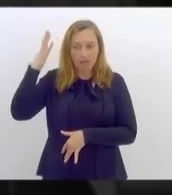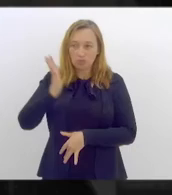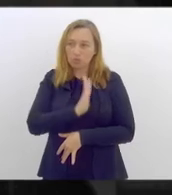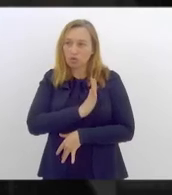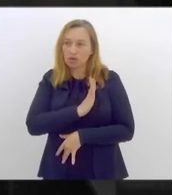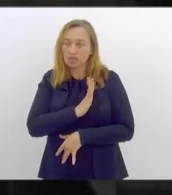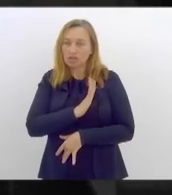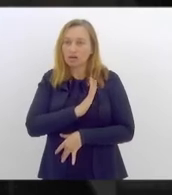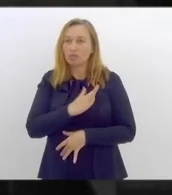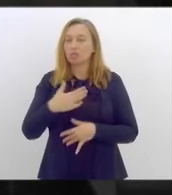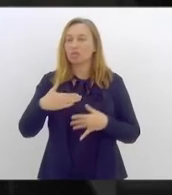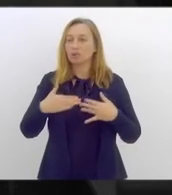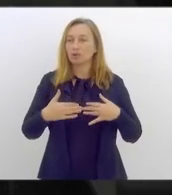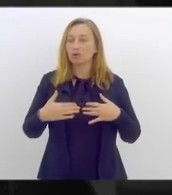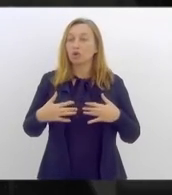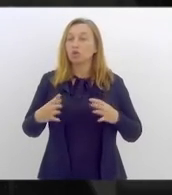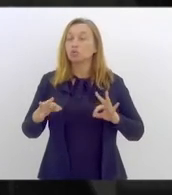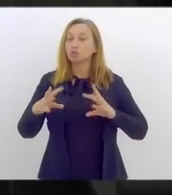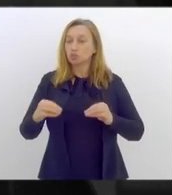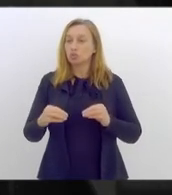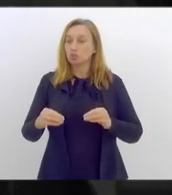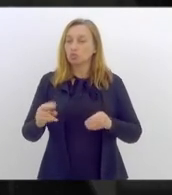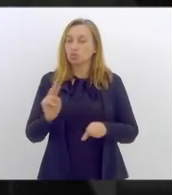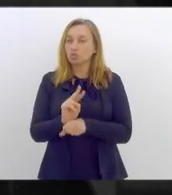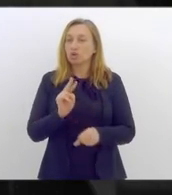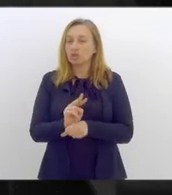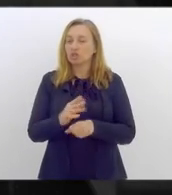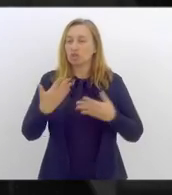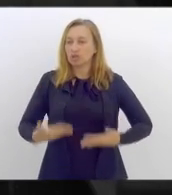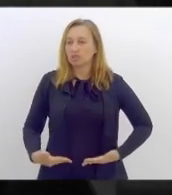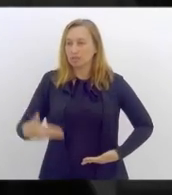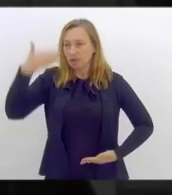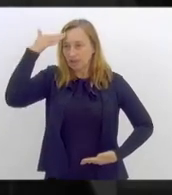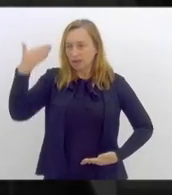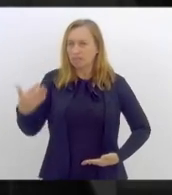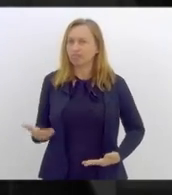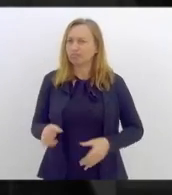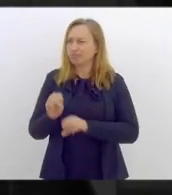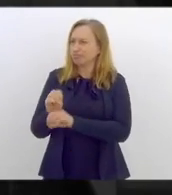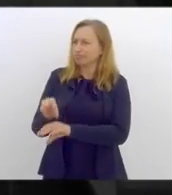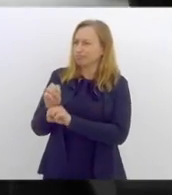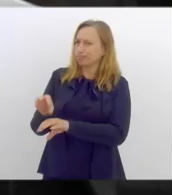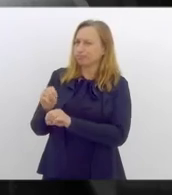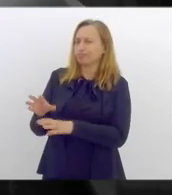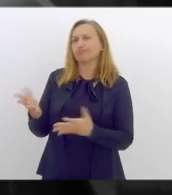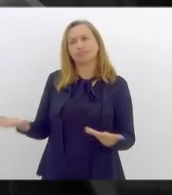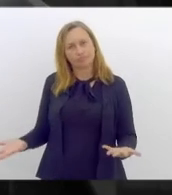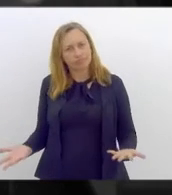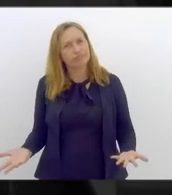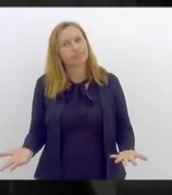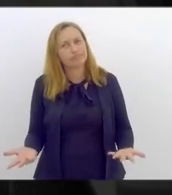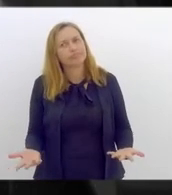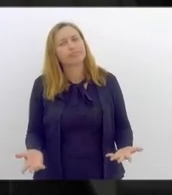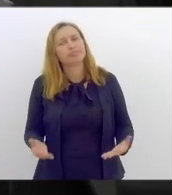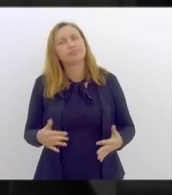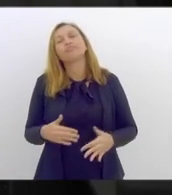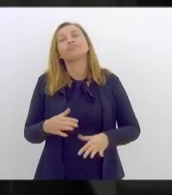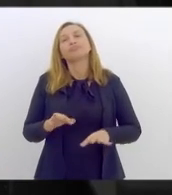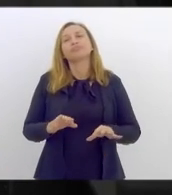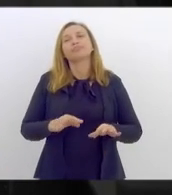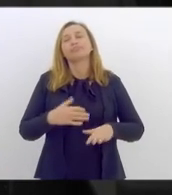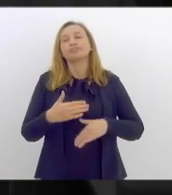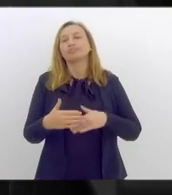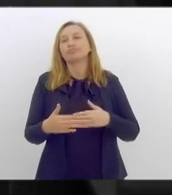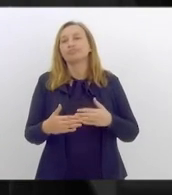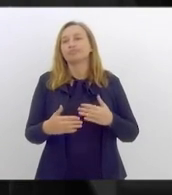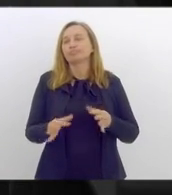pulmão enfim esse é o tipo de orientação é que passou a figurar incrivelmente no projeto Acadêmico da Faculdade